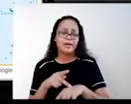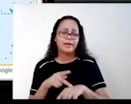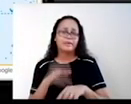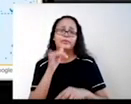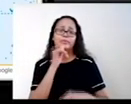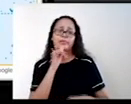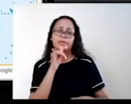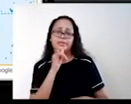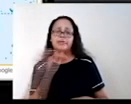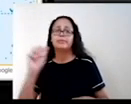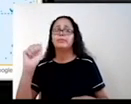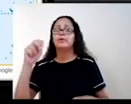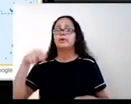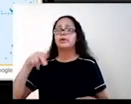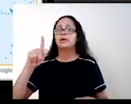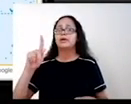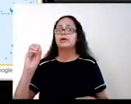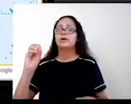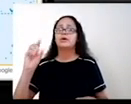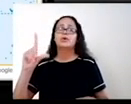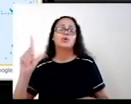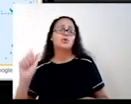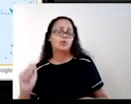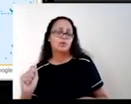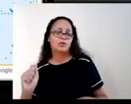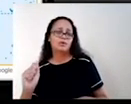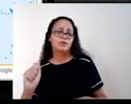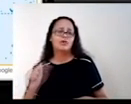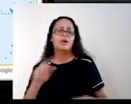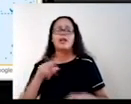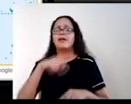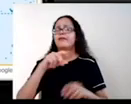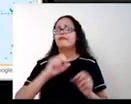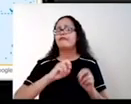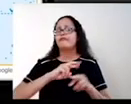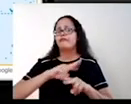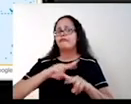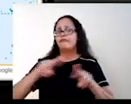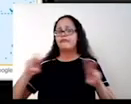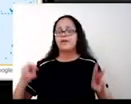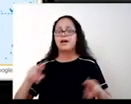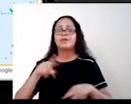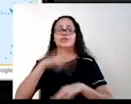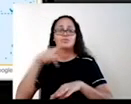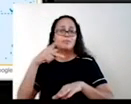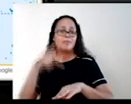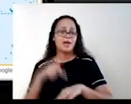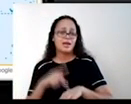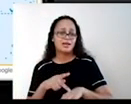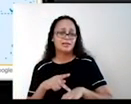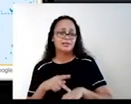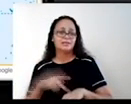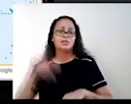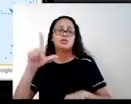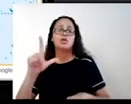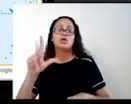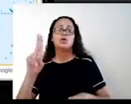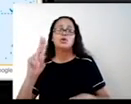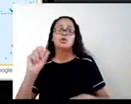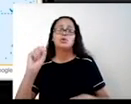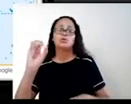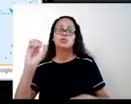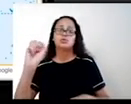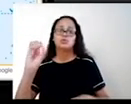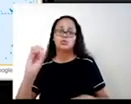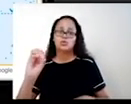Angola, Moçambique, Timor-Leste, né? São países aí lusófonos. Existem outros lugares